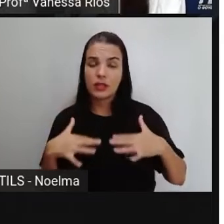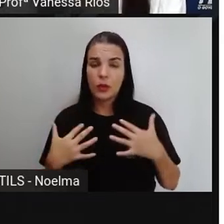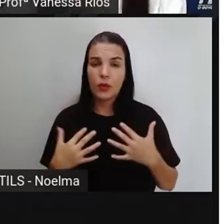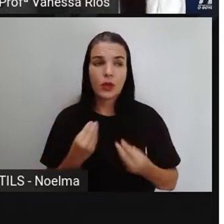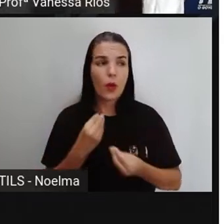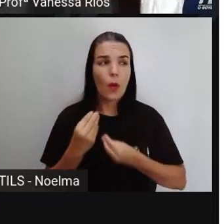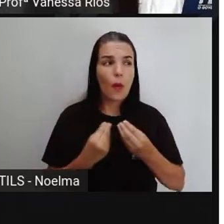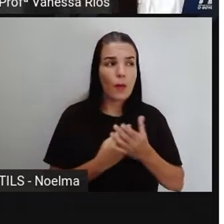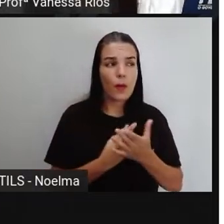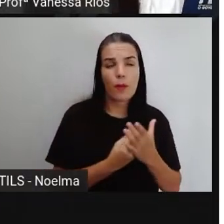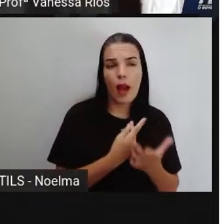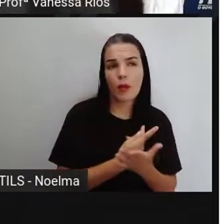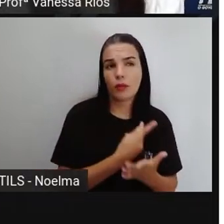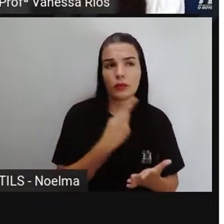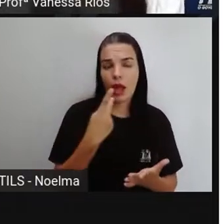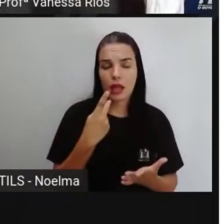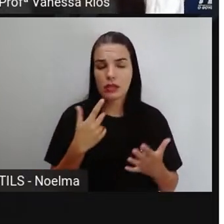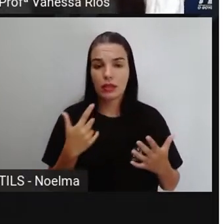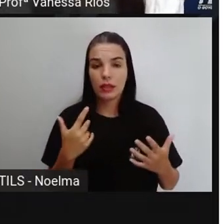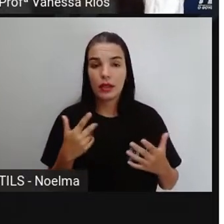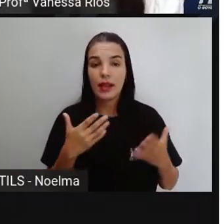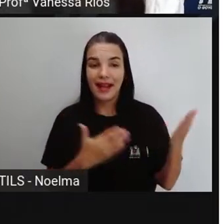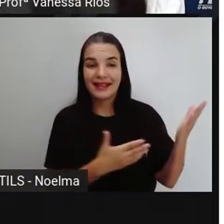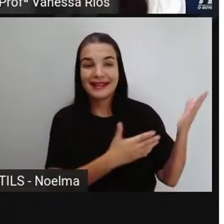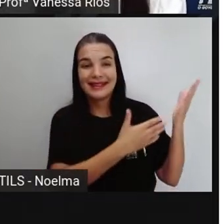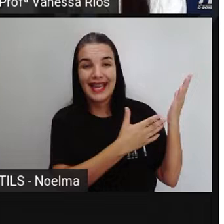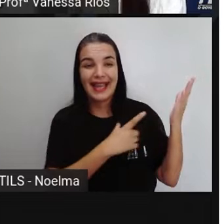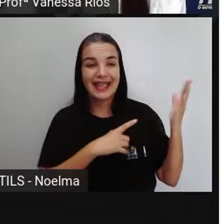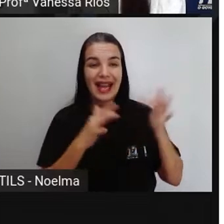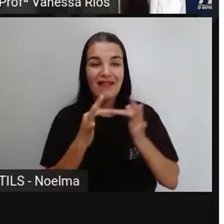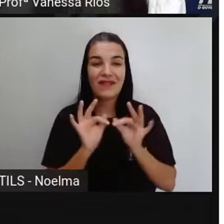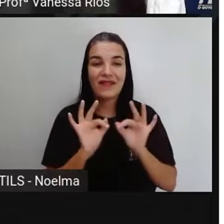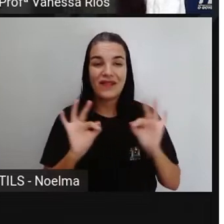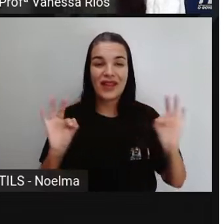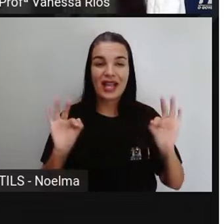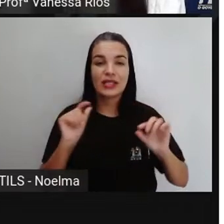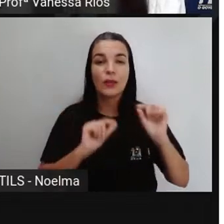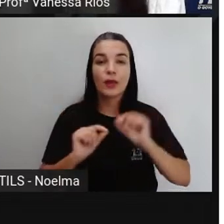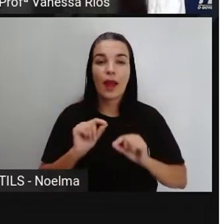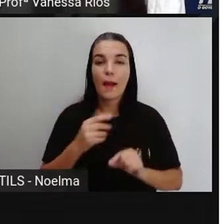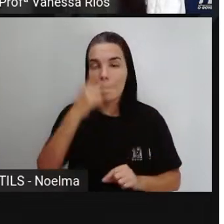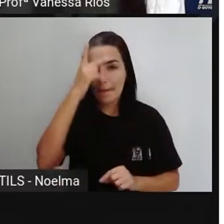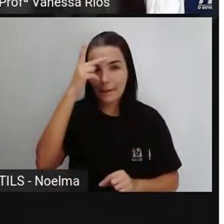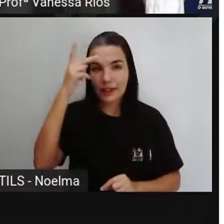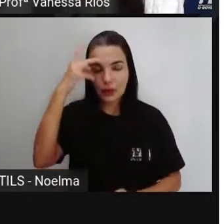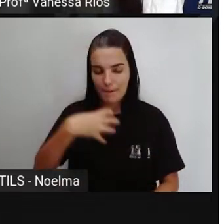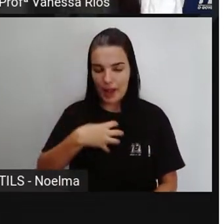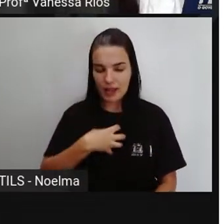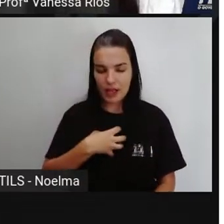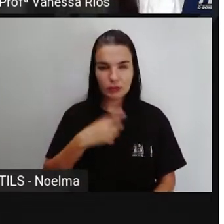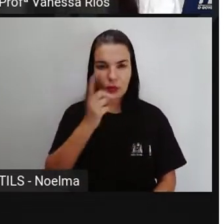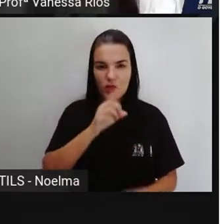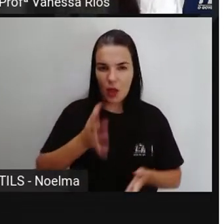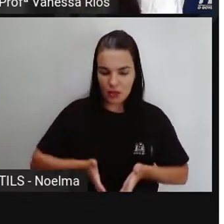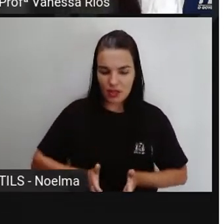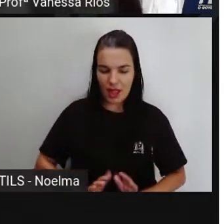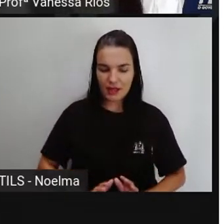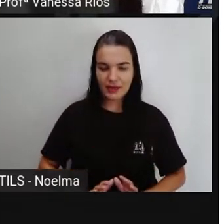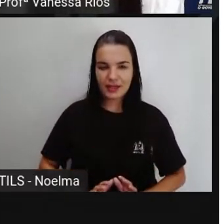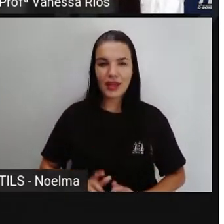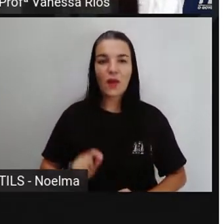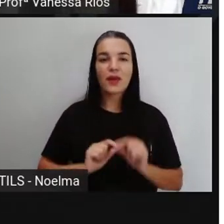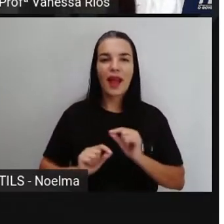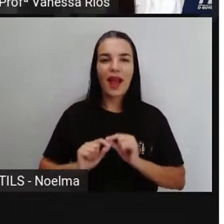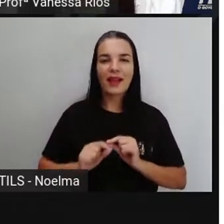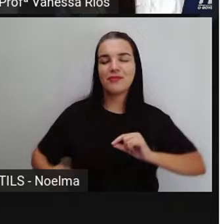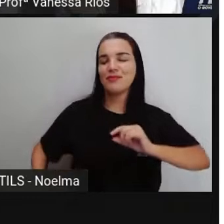desse contexto cultural, a Pro colocou esta frase aí, ó: o baiano não nasce, estreia. É